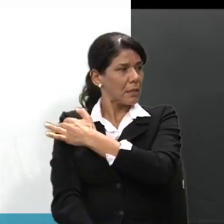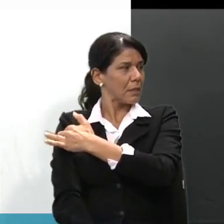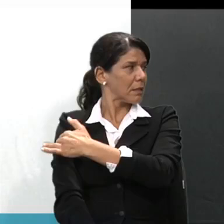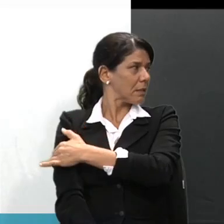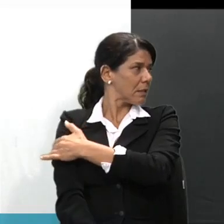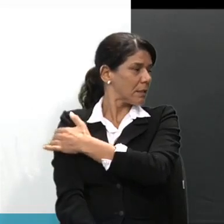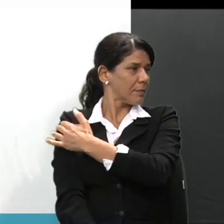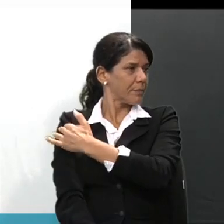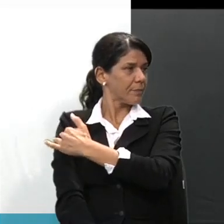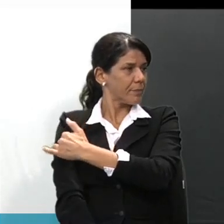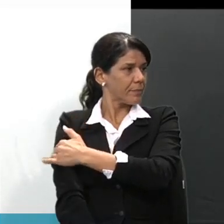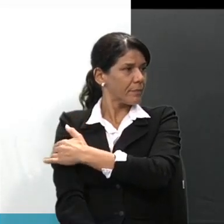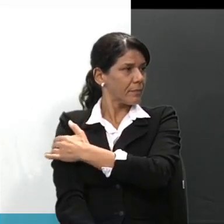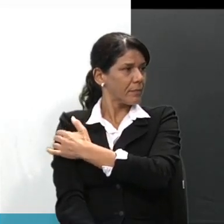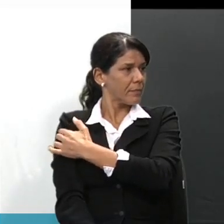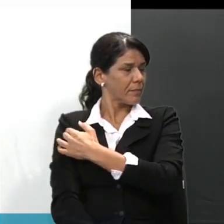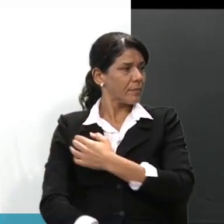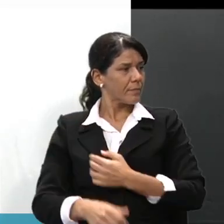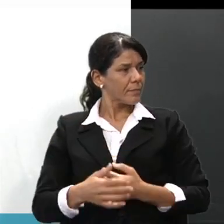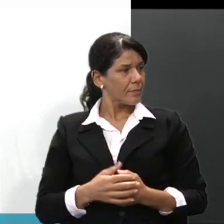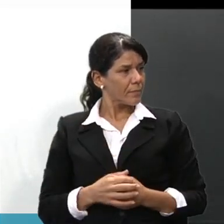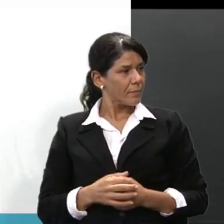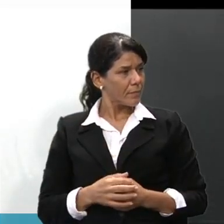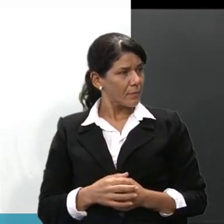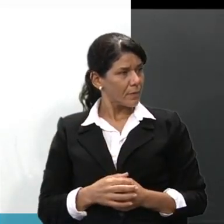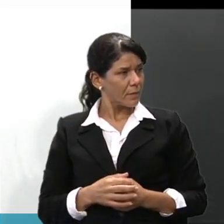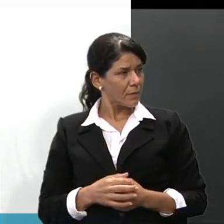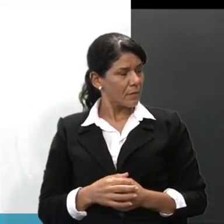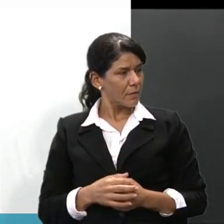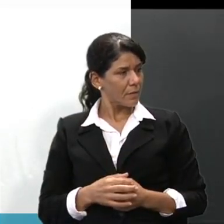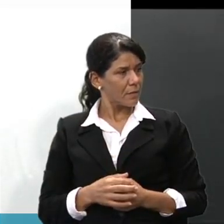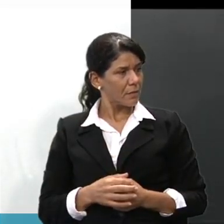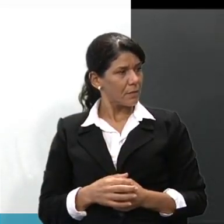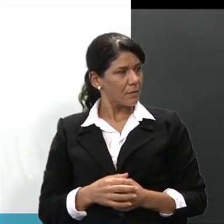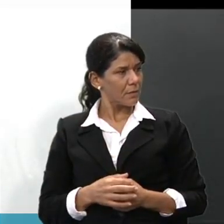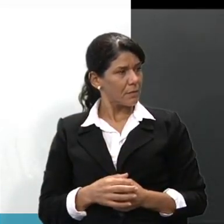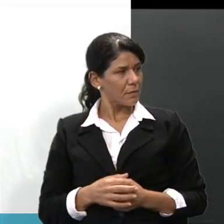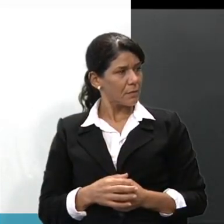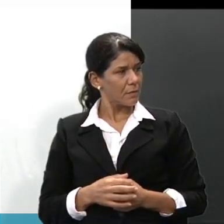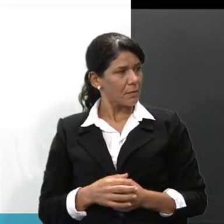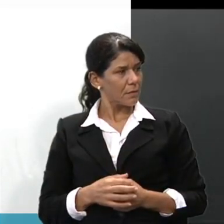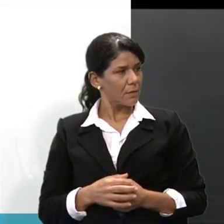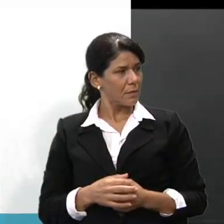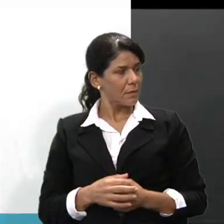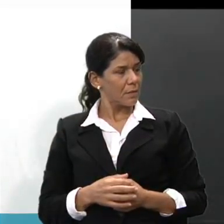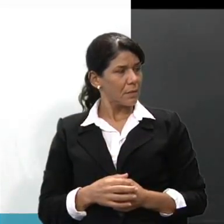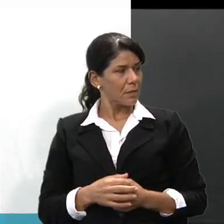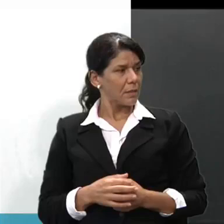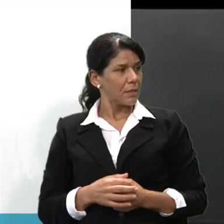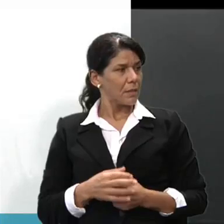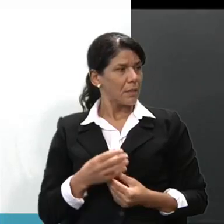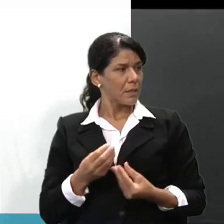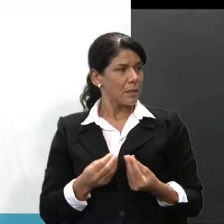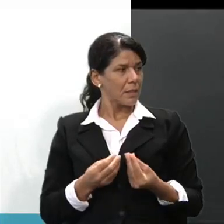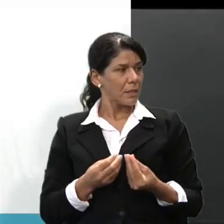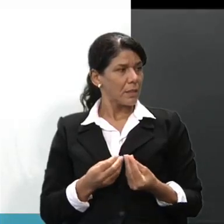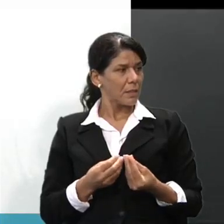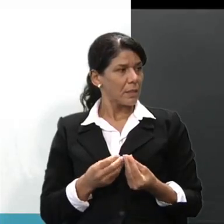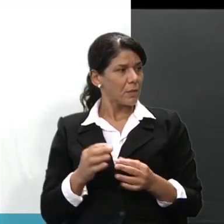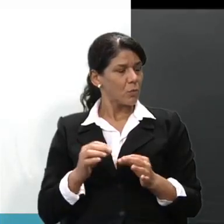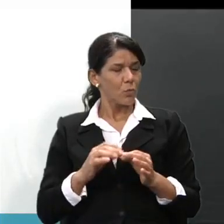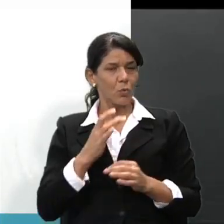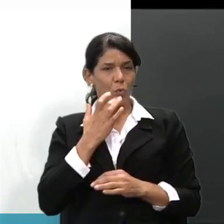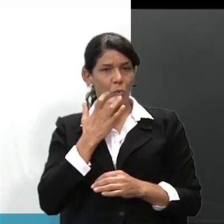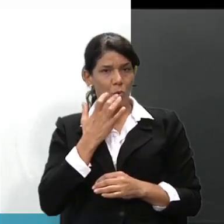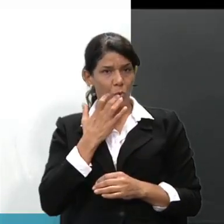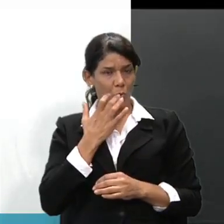ser aproximadamente 5 centímetros abaixo do acrômio, que é a apófise, ou seja, a projeção do